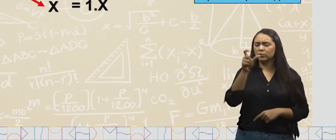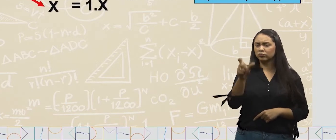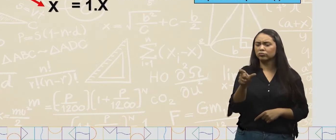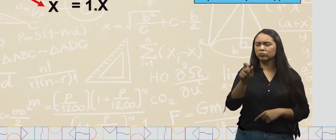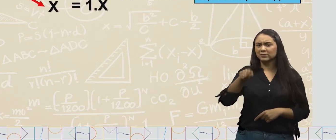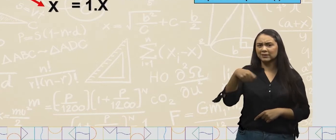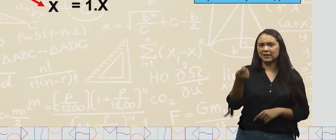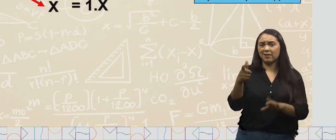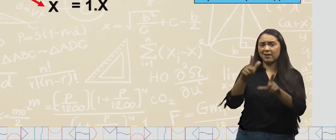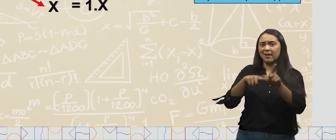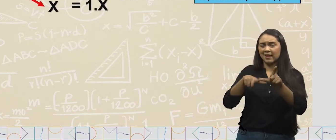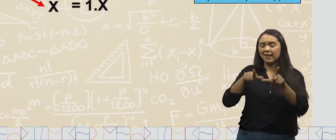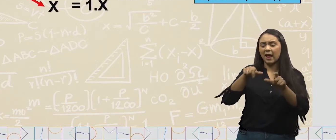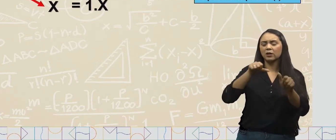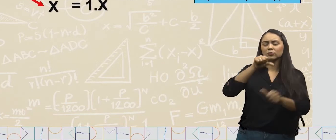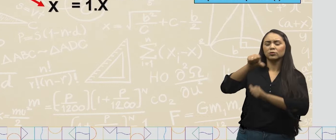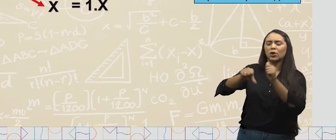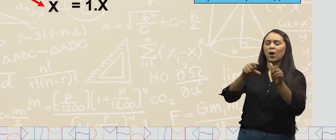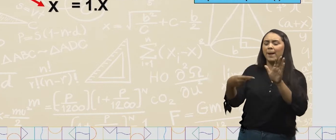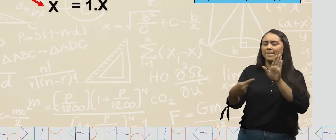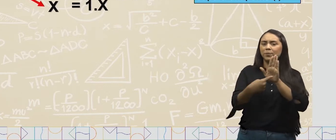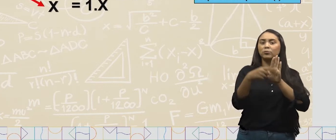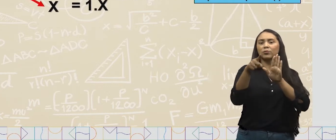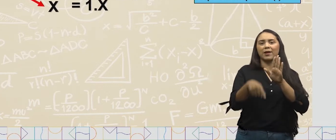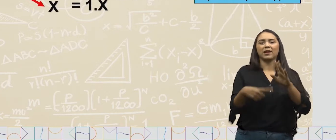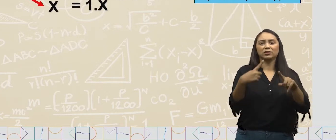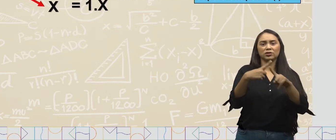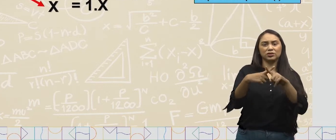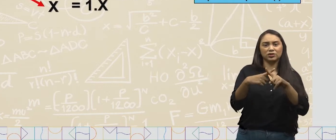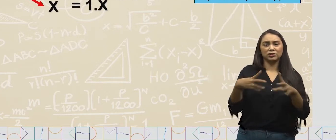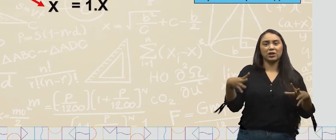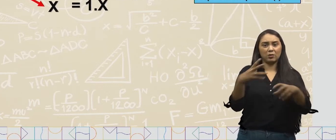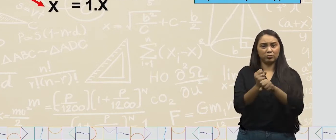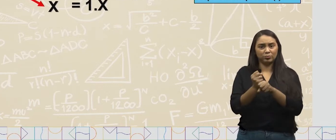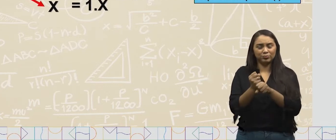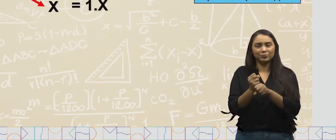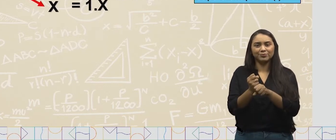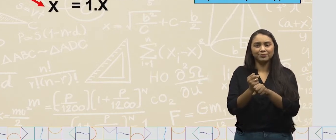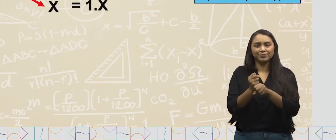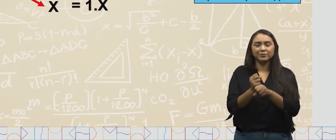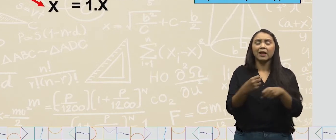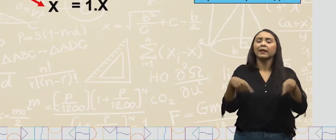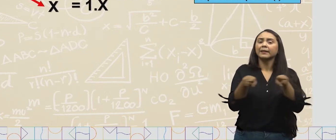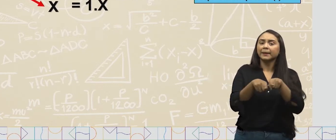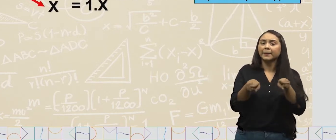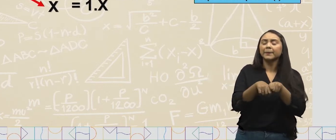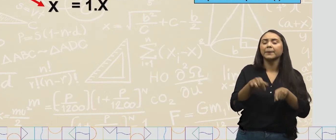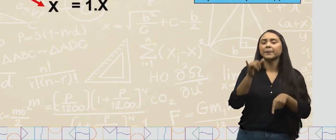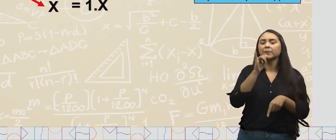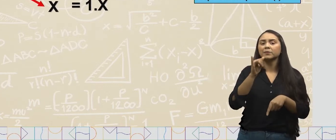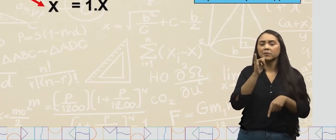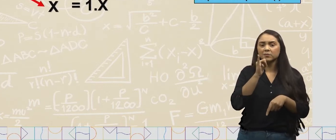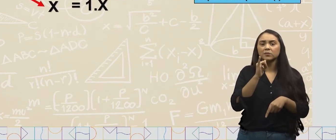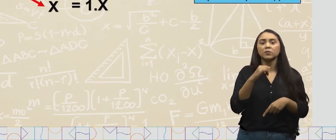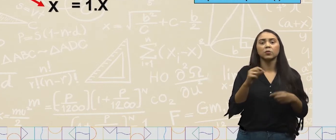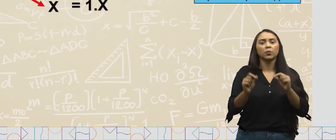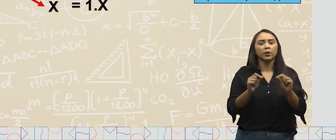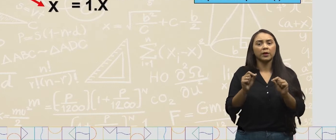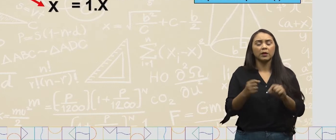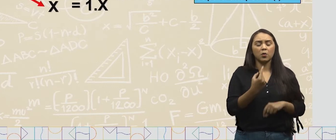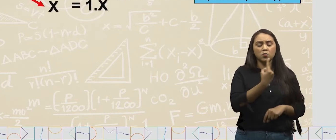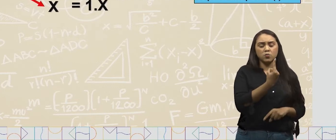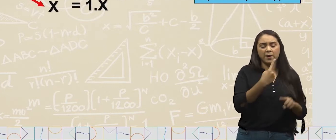logo, todos os pontos simbolizam multiplicação. Assim, temos 1